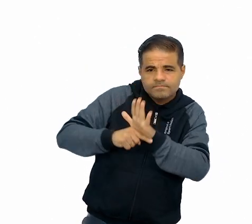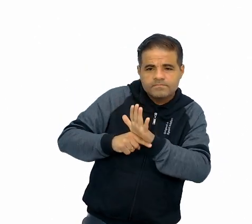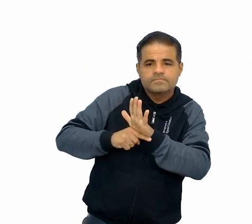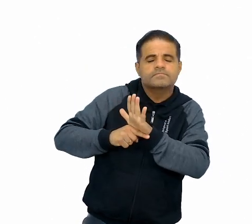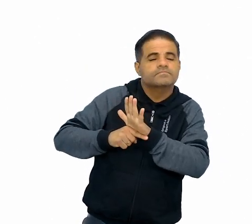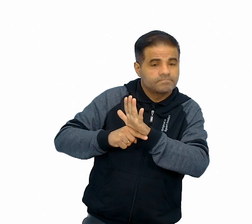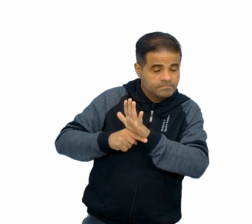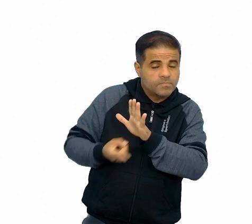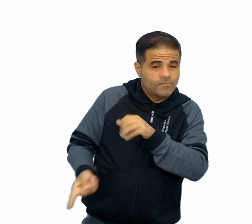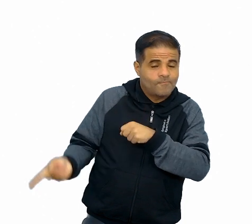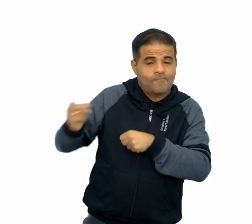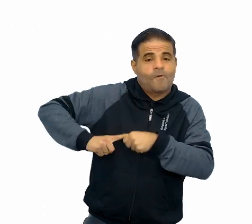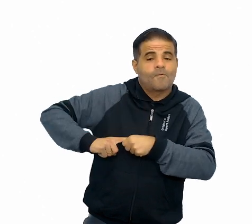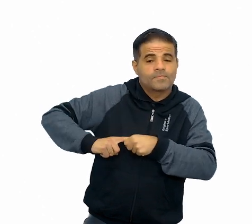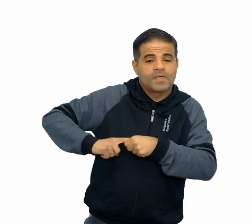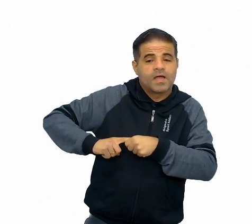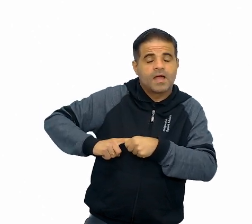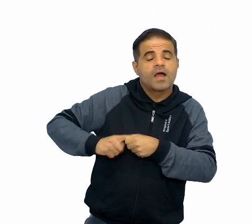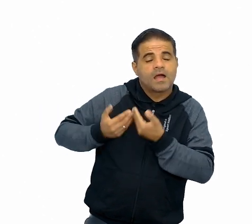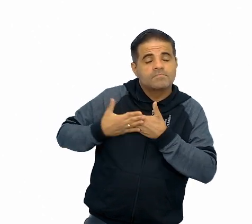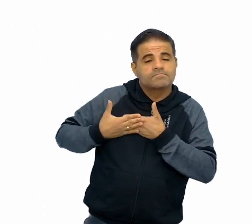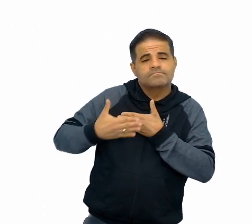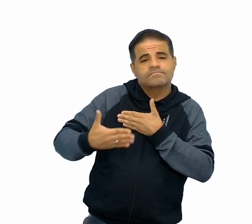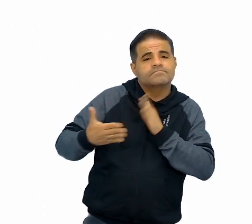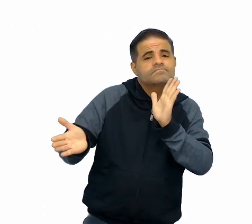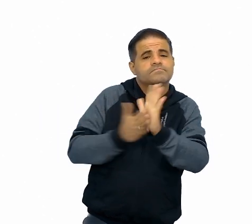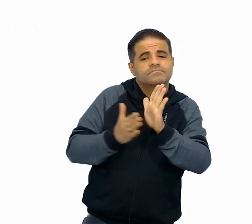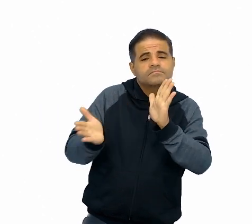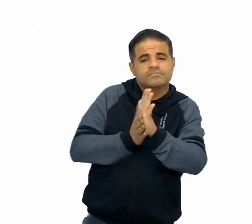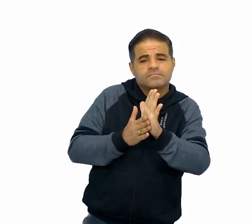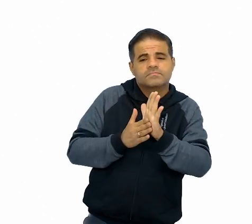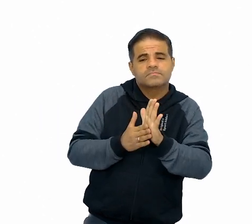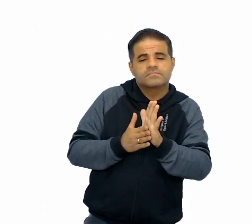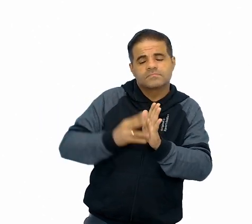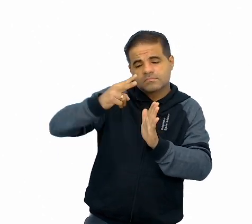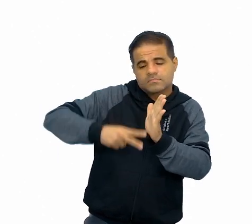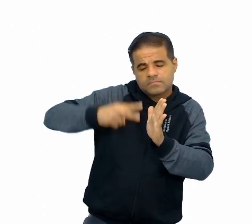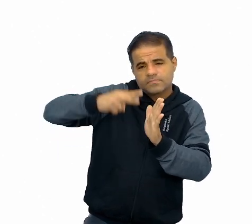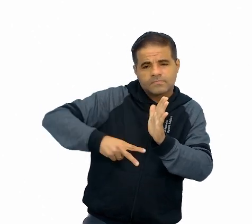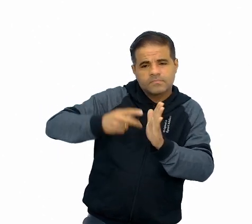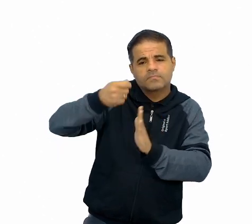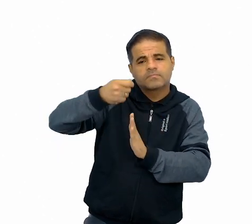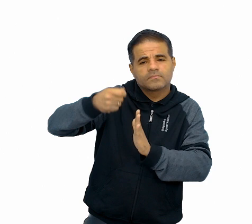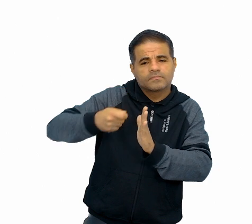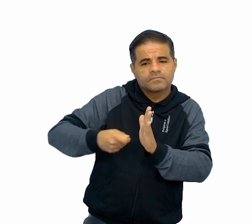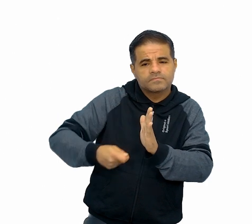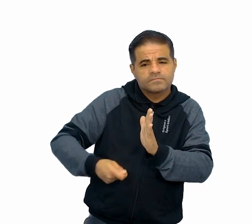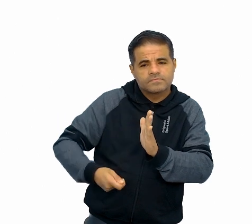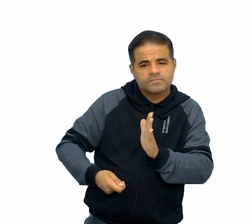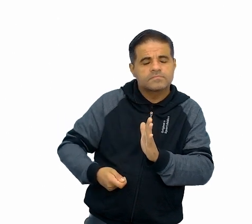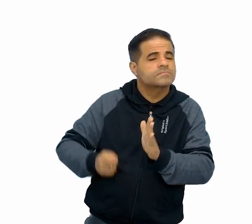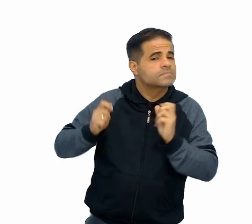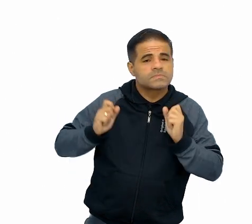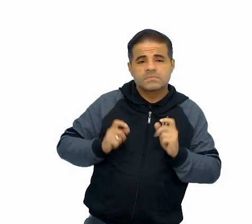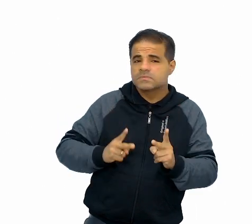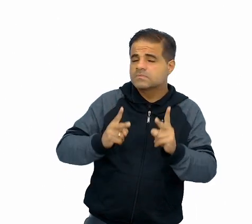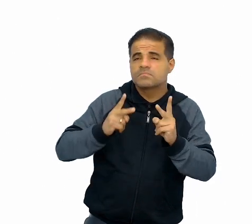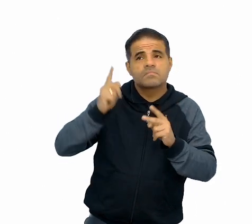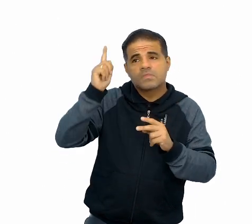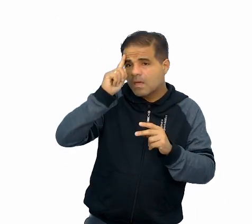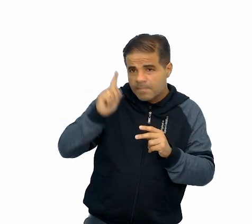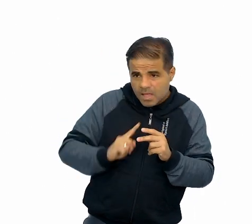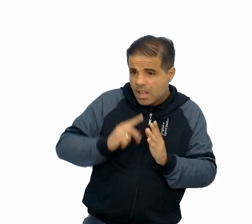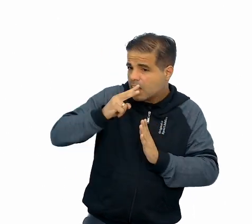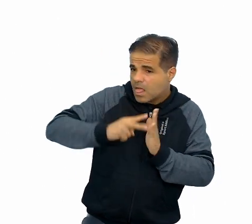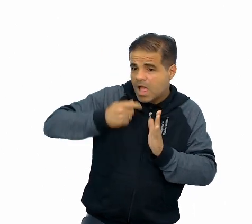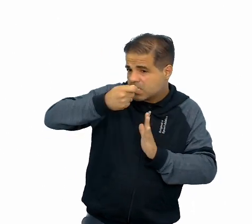ser retomadas. Então, propor que os estudantes leiam e escrevam também, mesmo sem saber